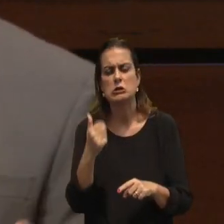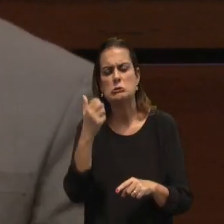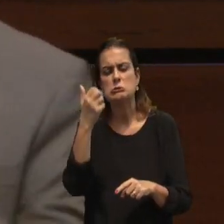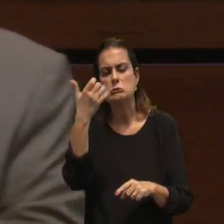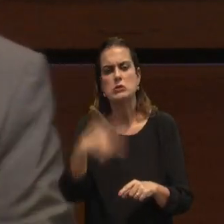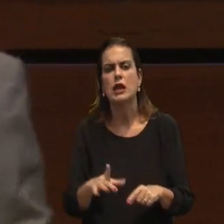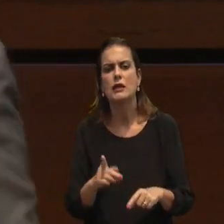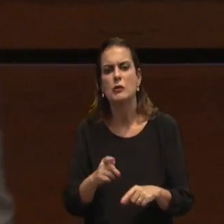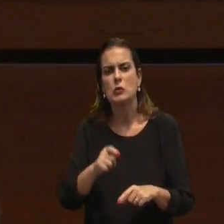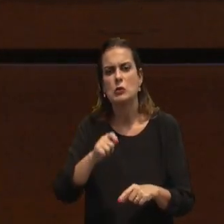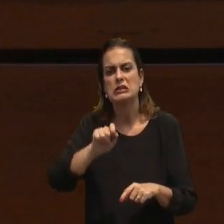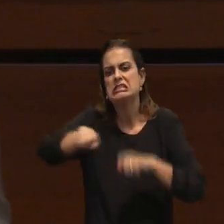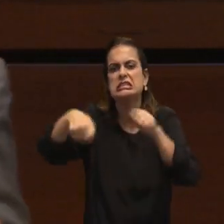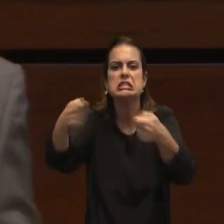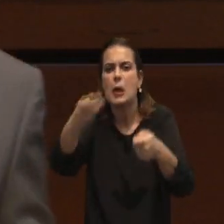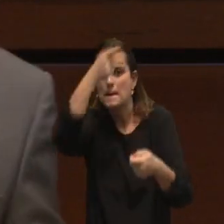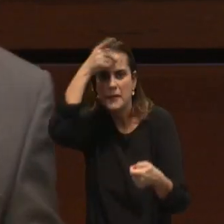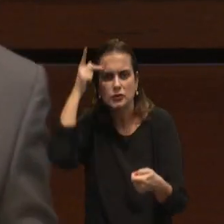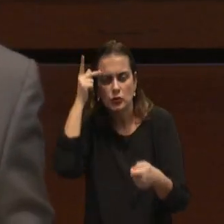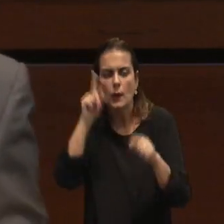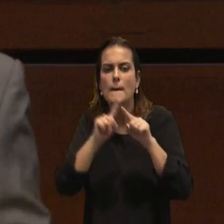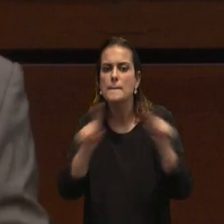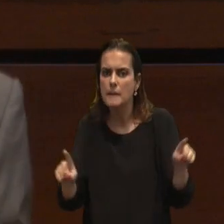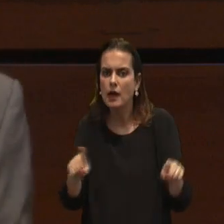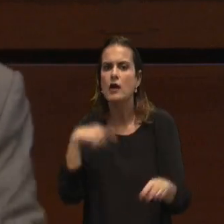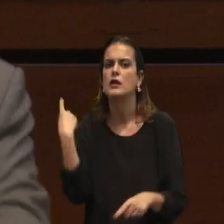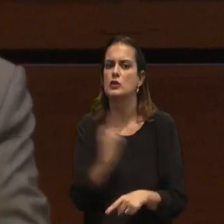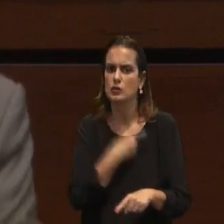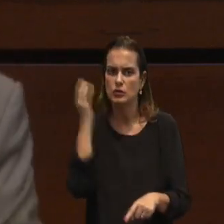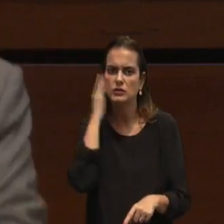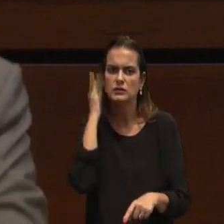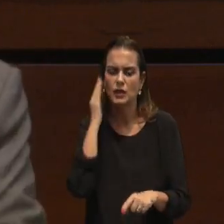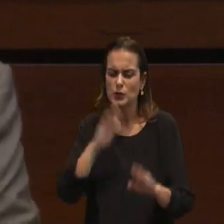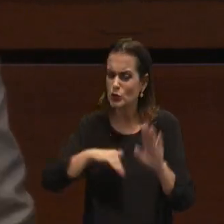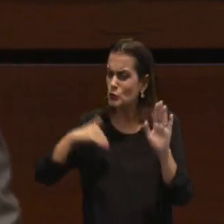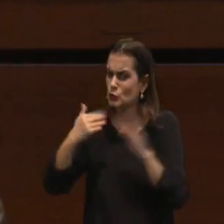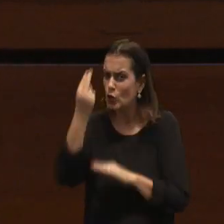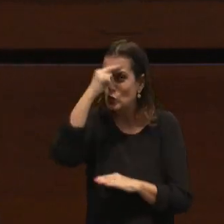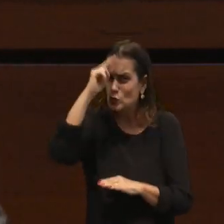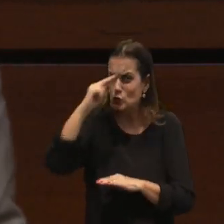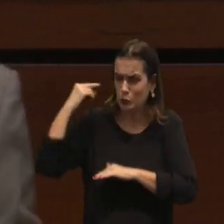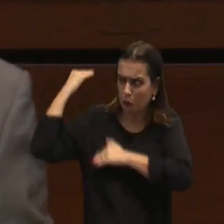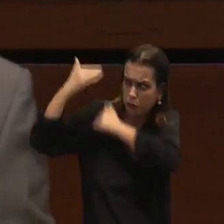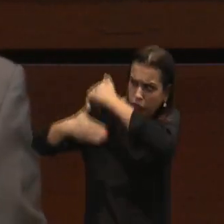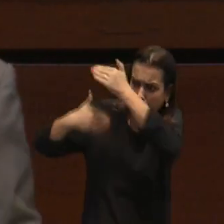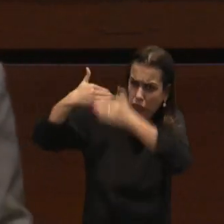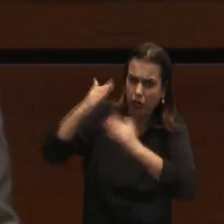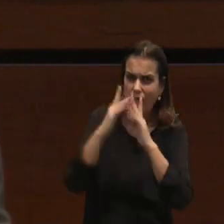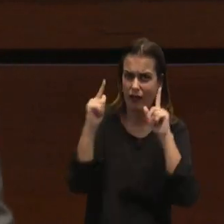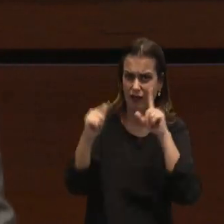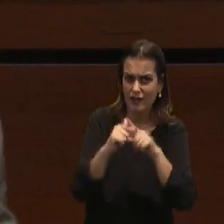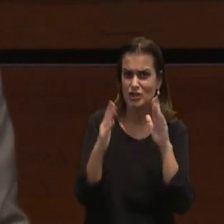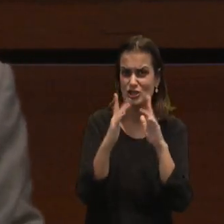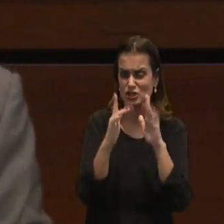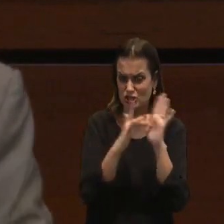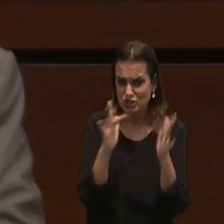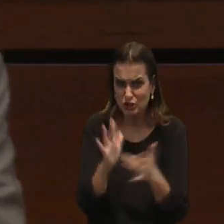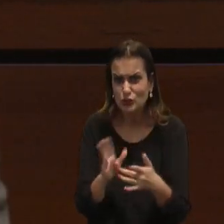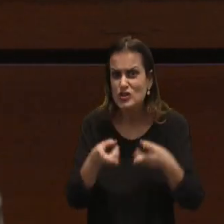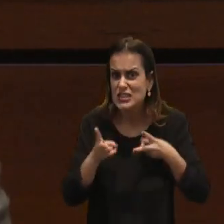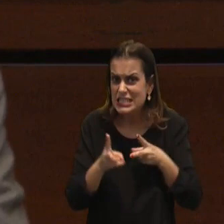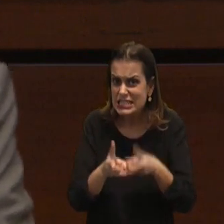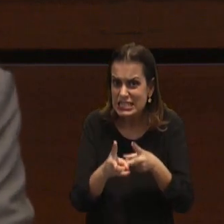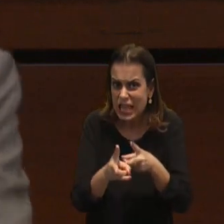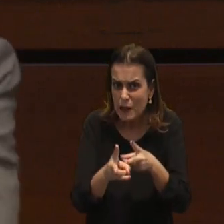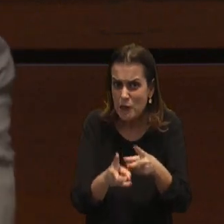referência aqui a pessoas, mas nós sabemos que durante toda a história da humanidade, a Igreja de Jesus Cristo sempre foi